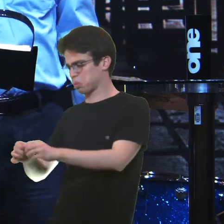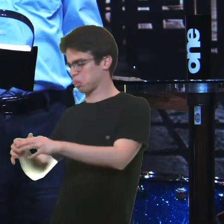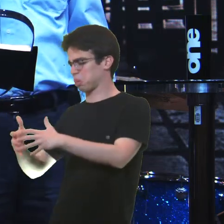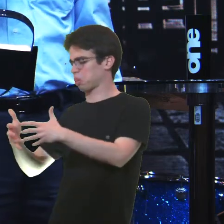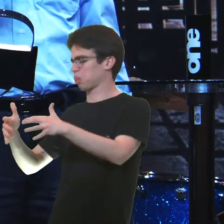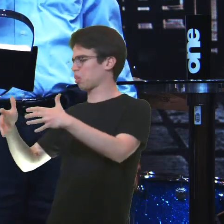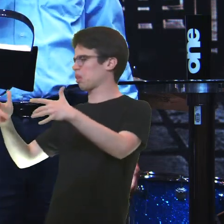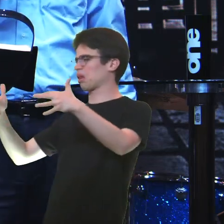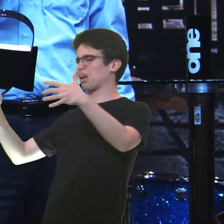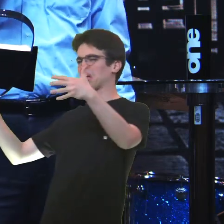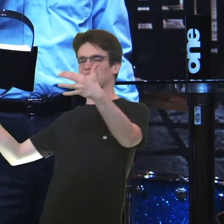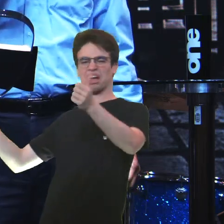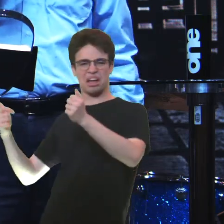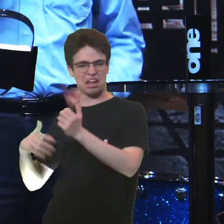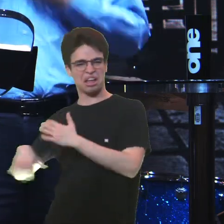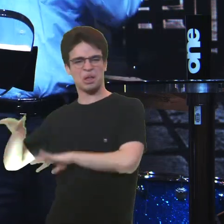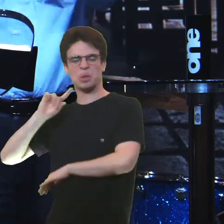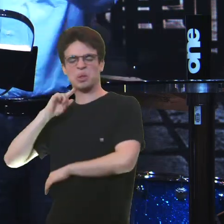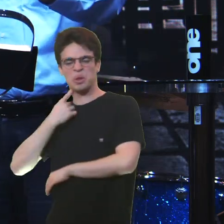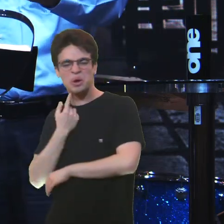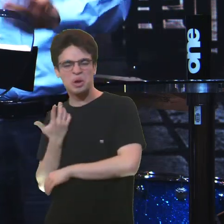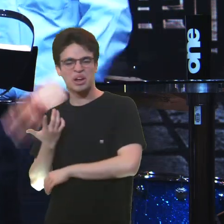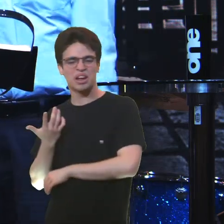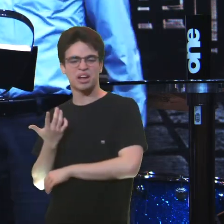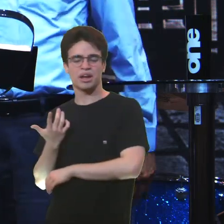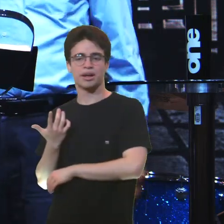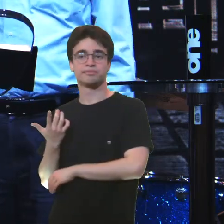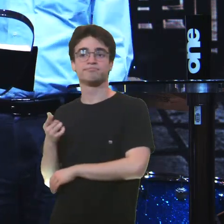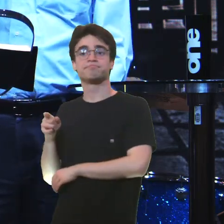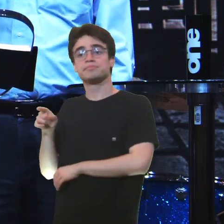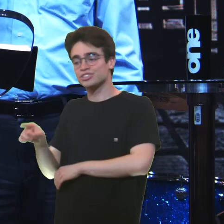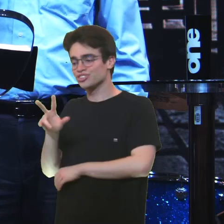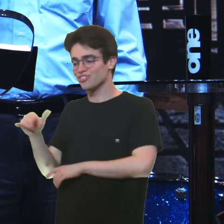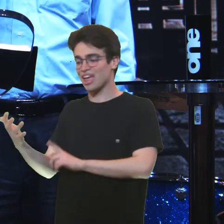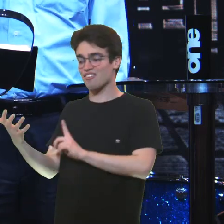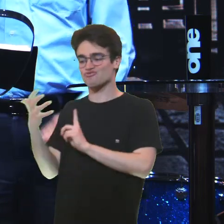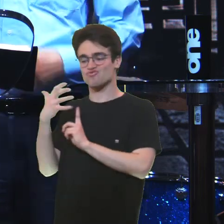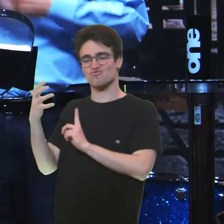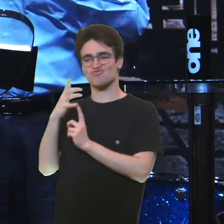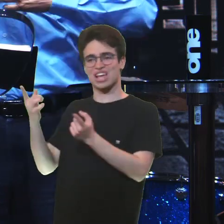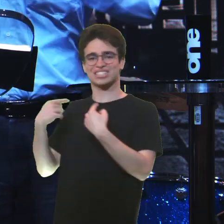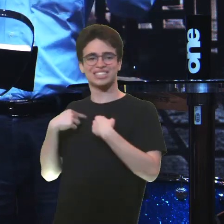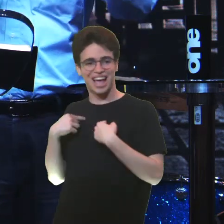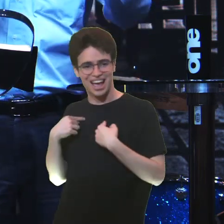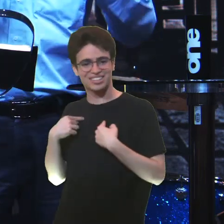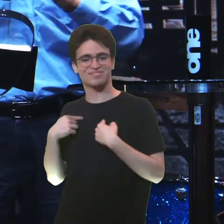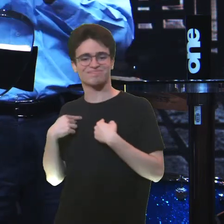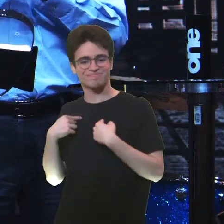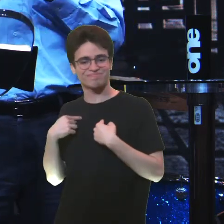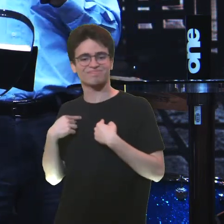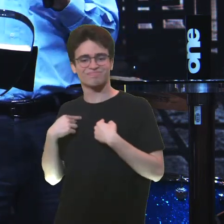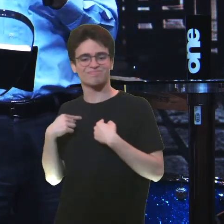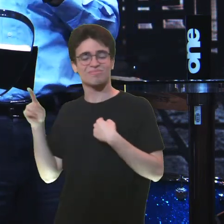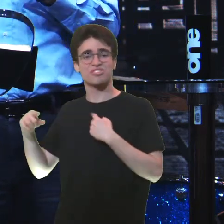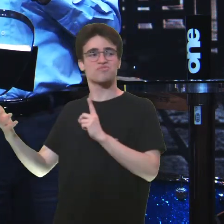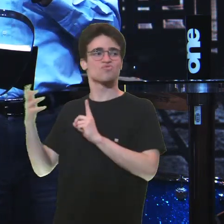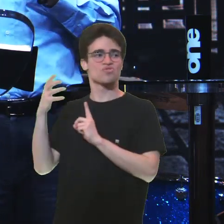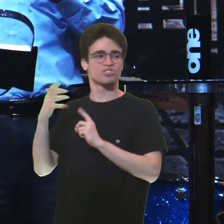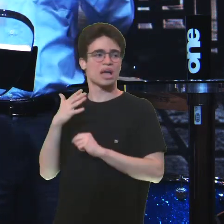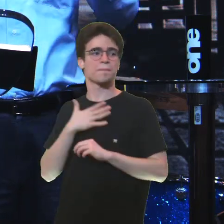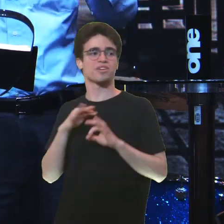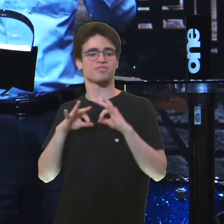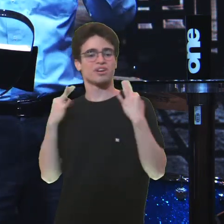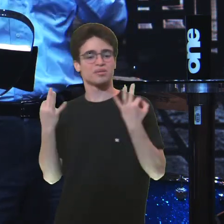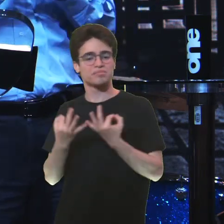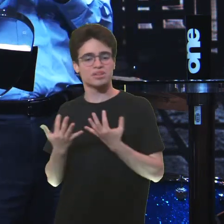insetos começam a aumentar, usted será el afectado. você que vai ser afetado por tudo isso. Usted y su familia. Você e a sua